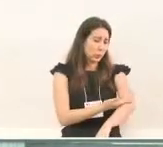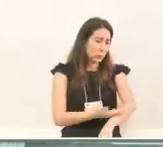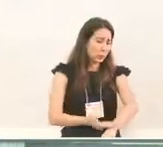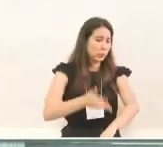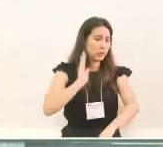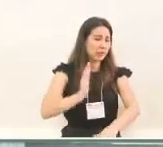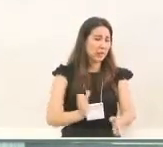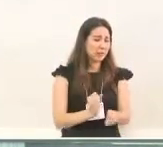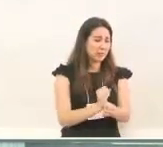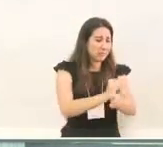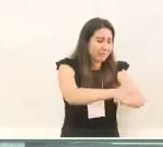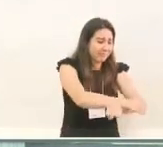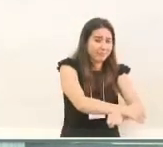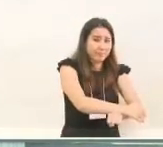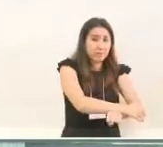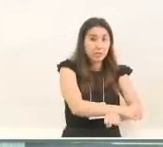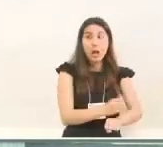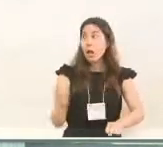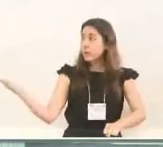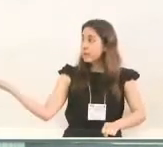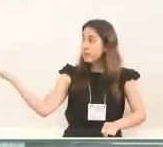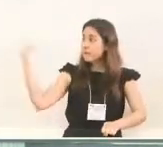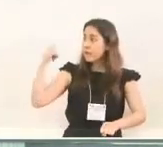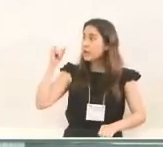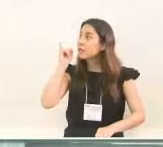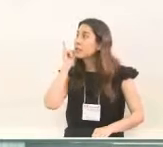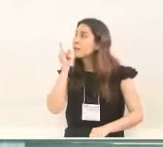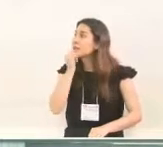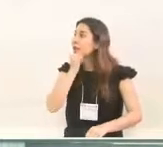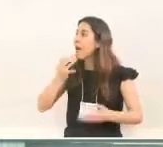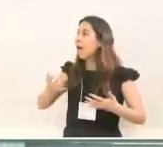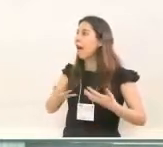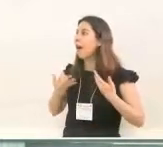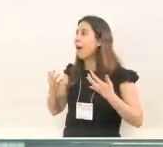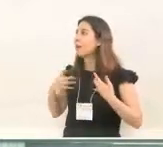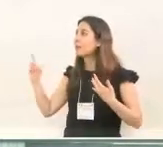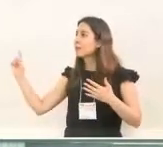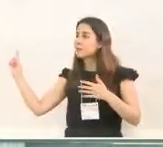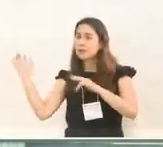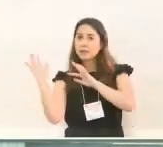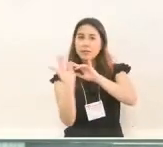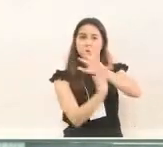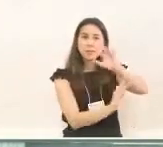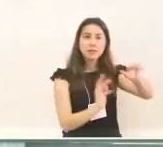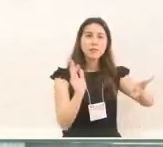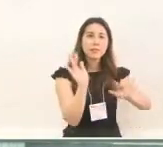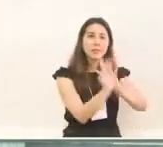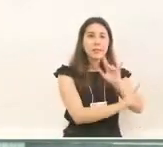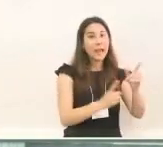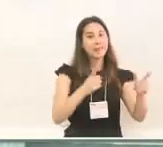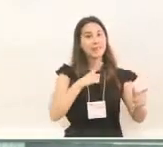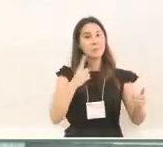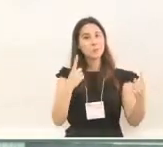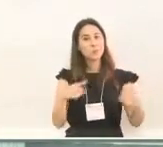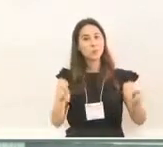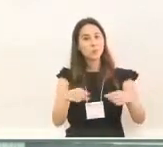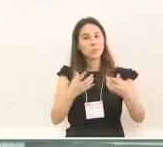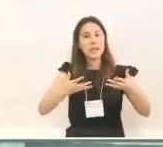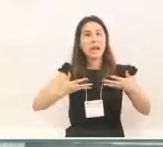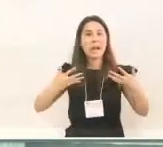vêm os italianos e provocam essa profunda mudança com a música com alegria